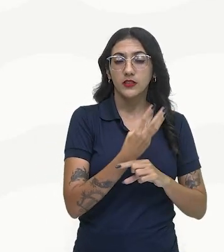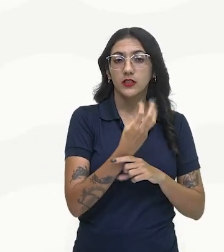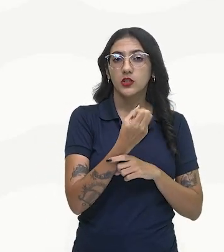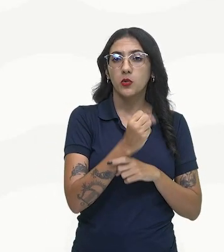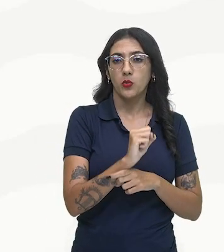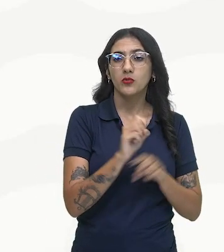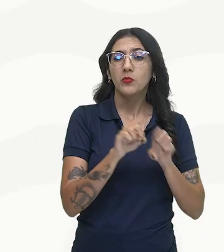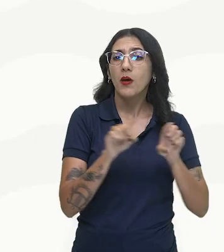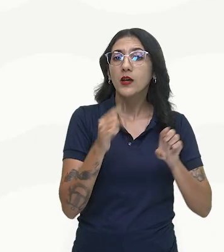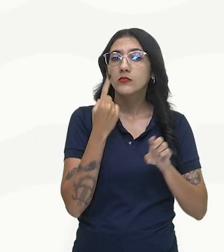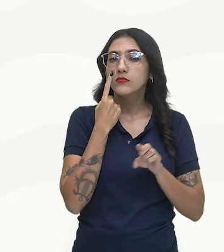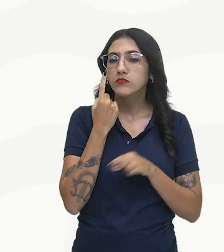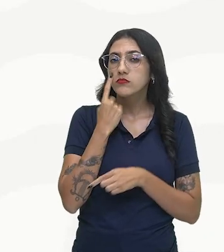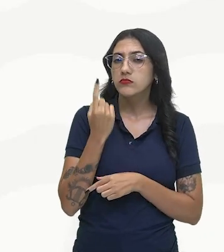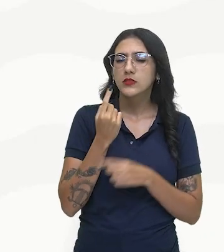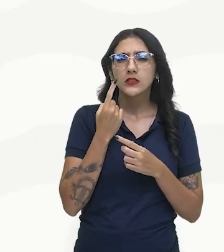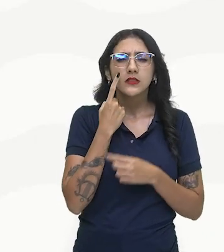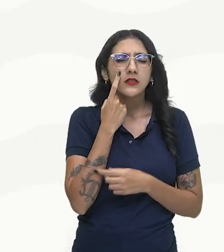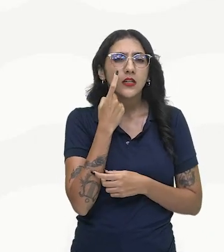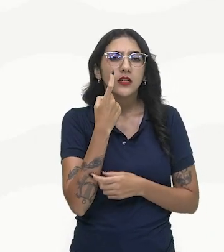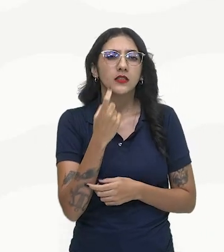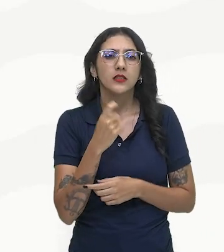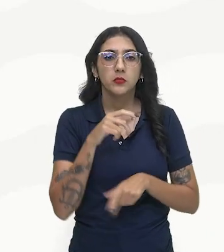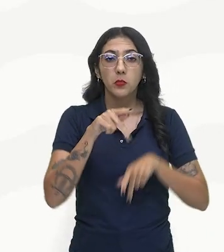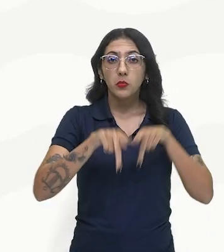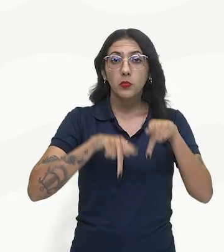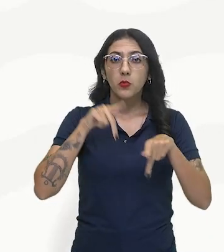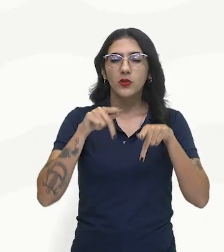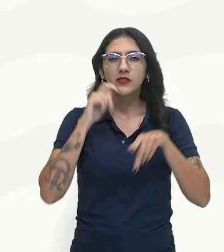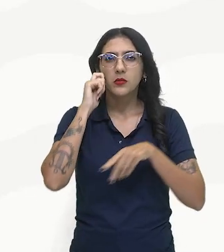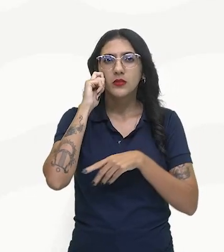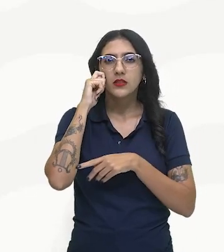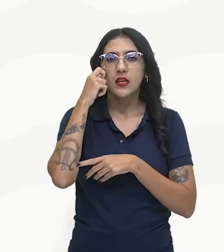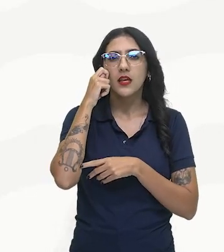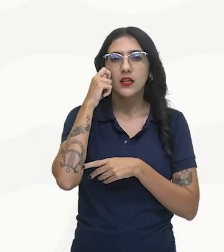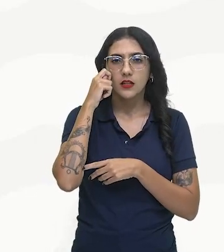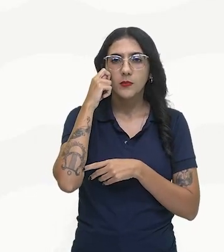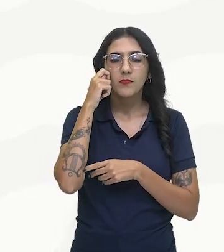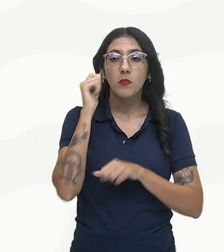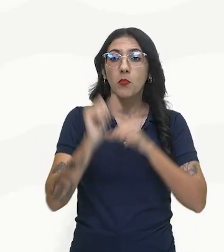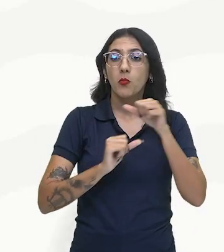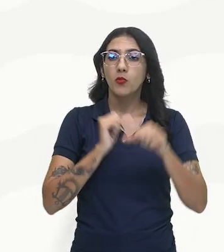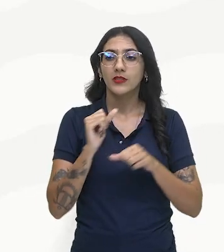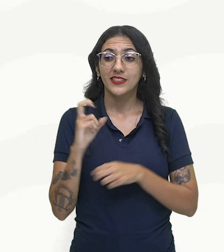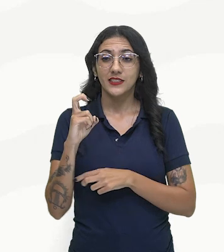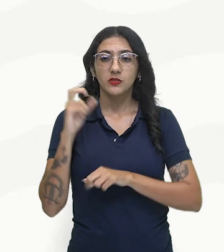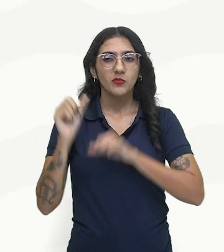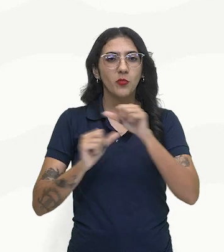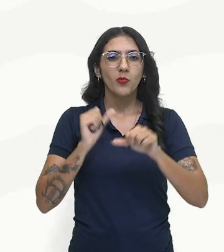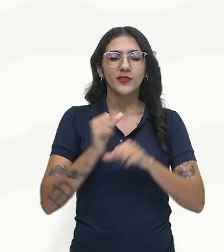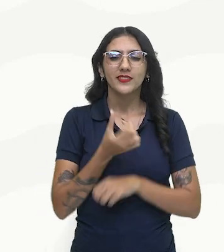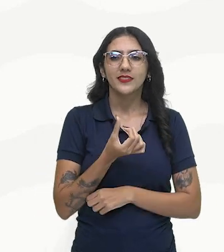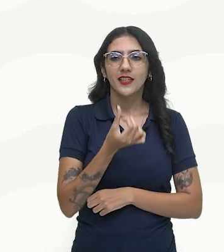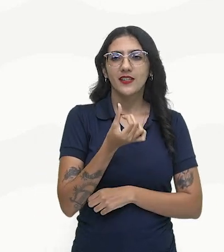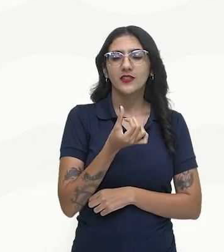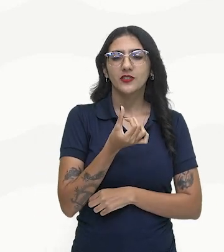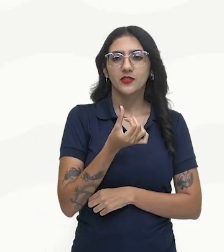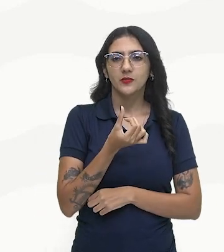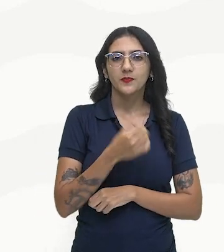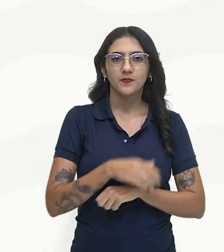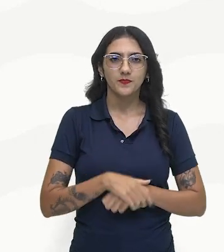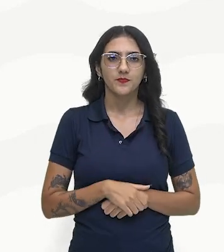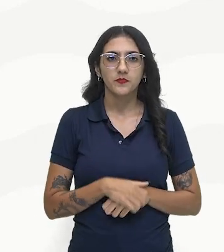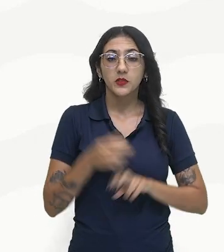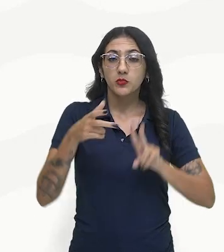já observa uma situação interessante aqui. A população negra vai de 5% para 6%, ocorre um aumento. E a